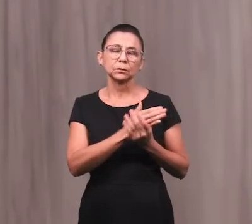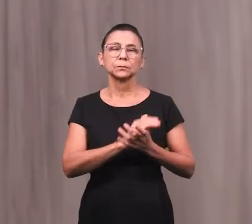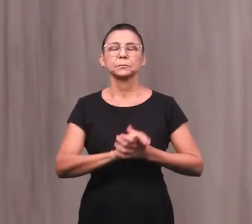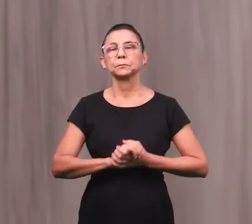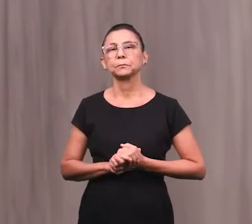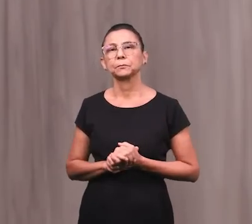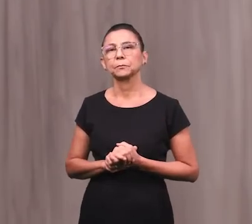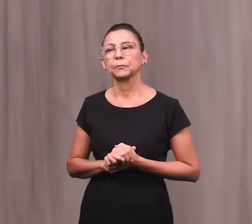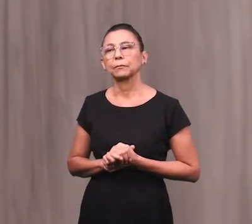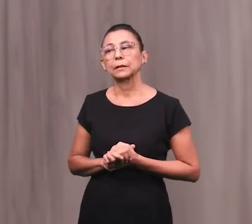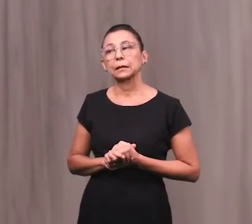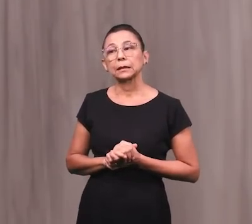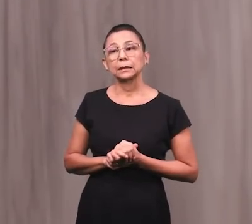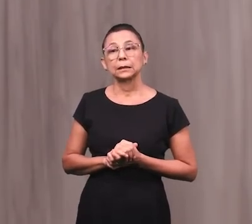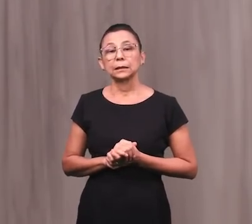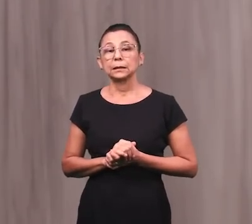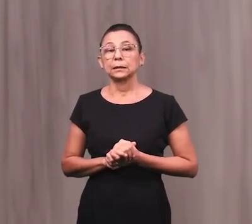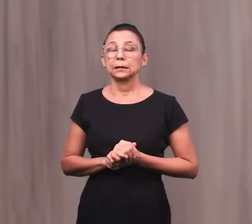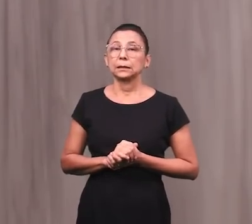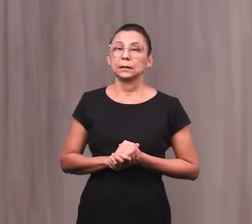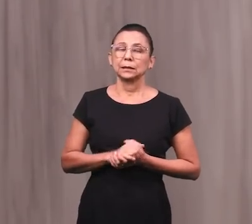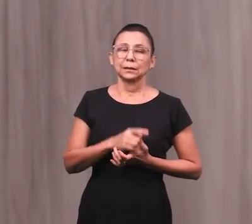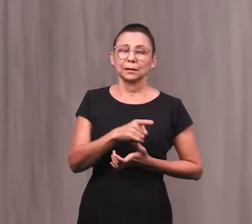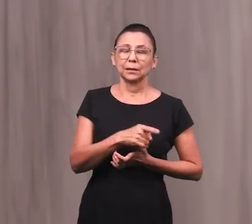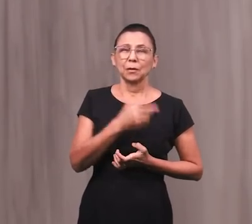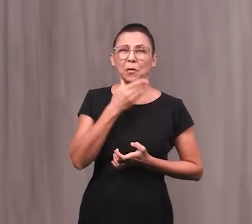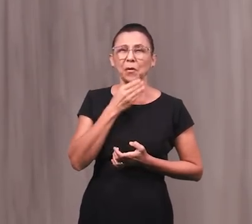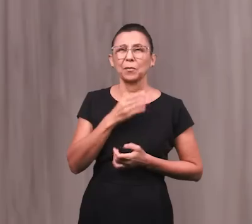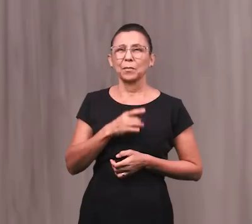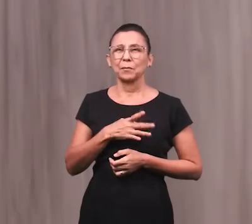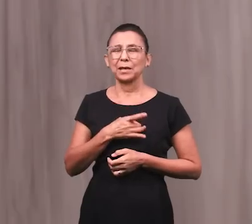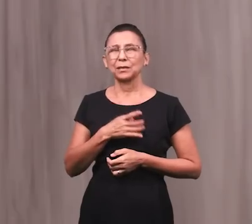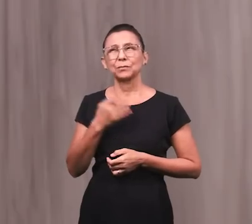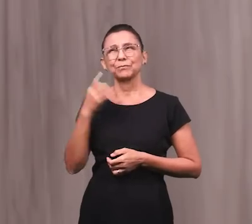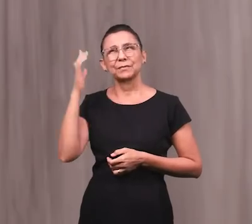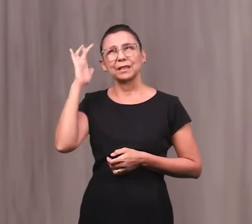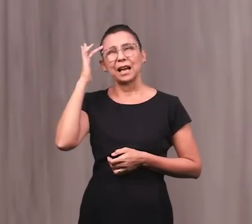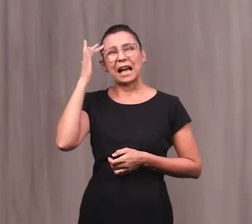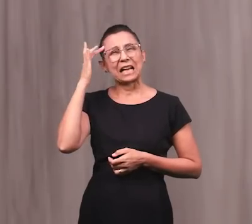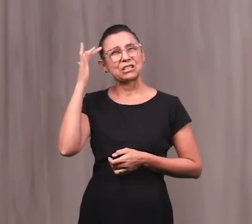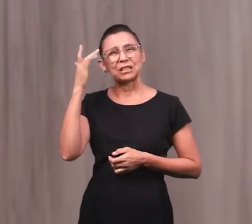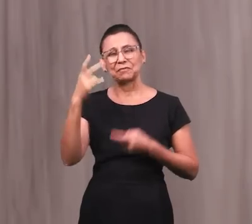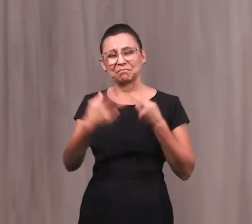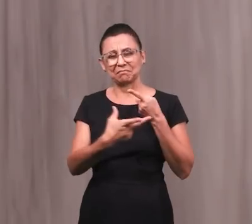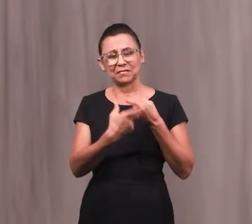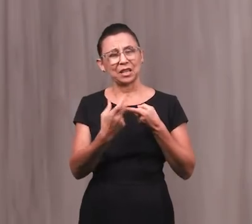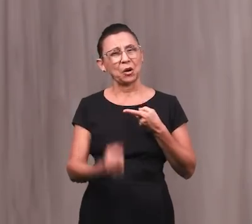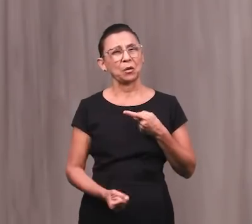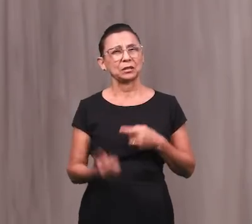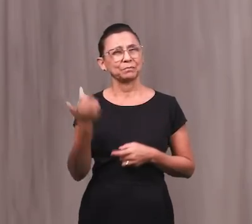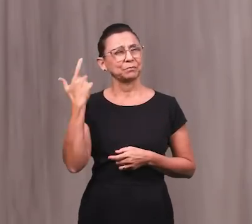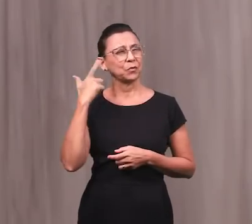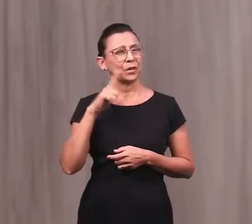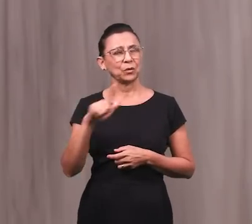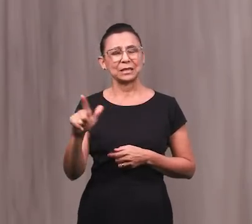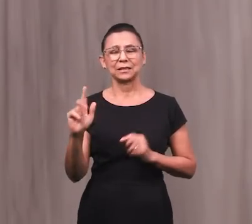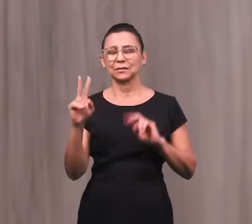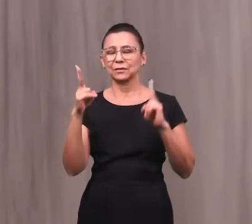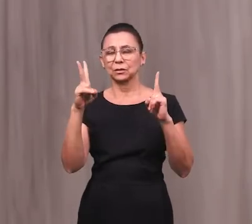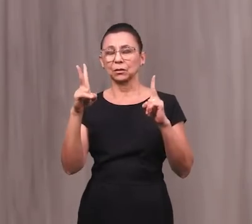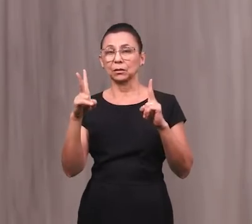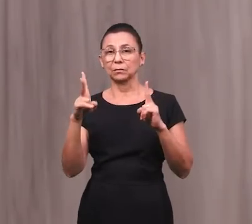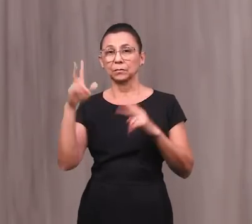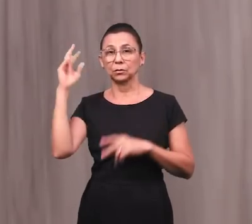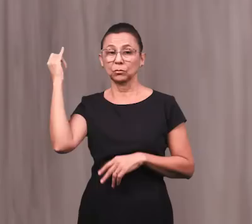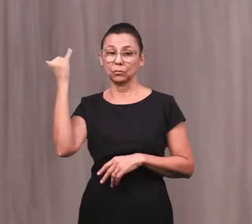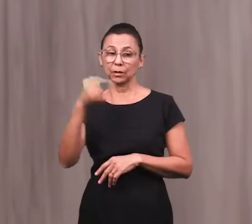ele teme que não terá vitória nessa causa. Mas o seu Deus revela para ele perseverar em